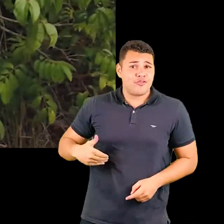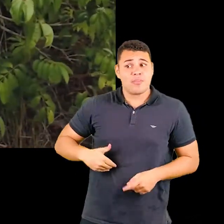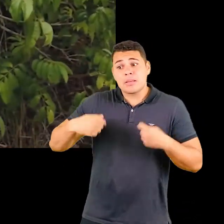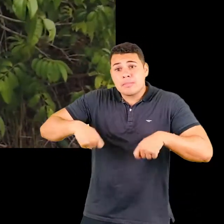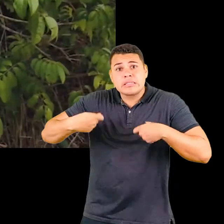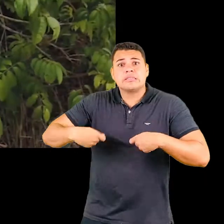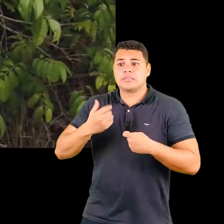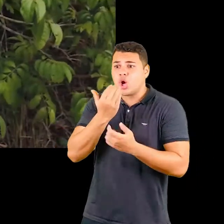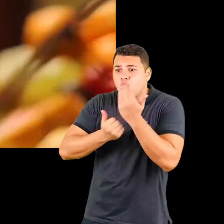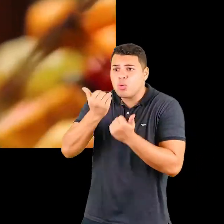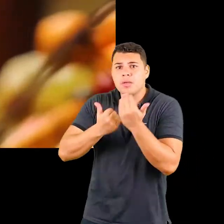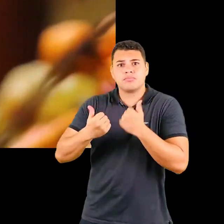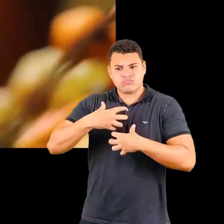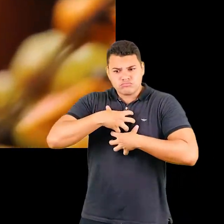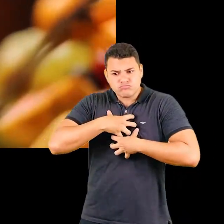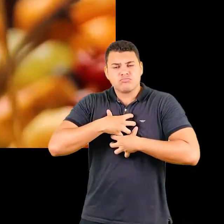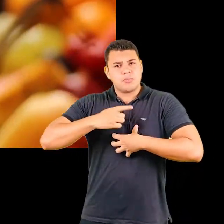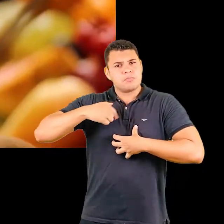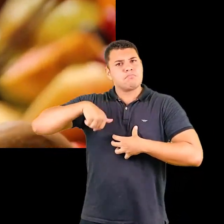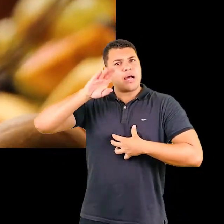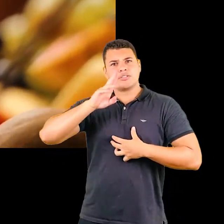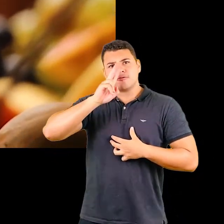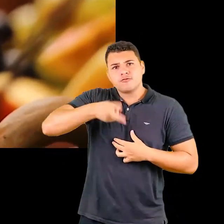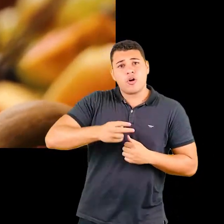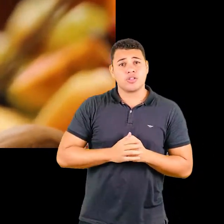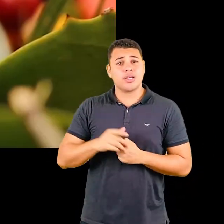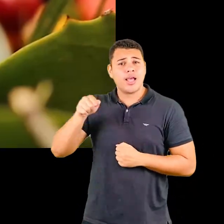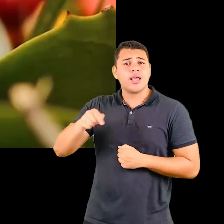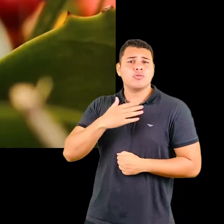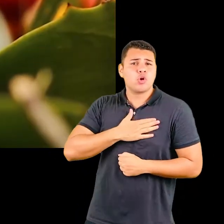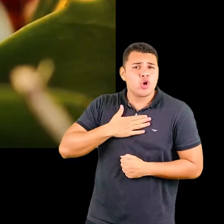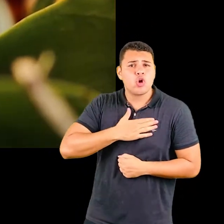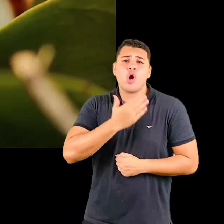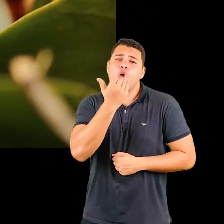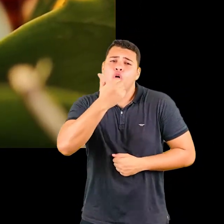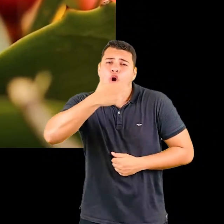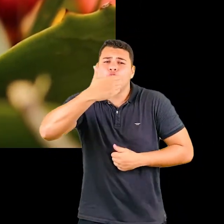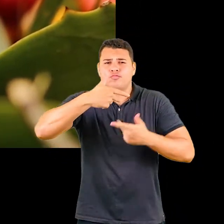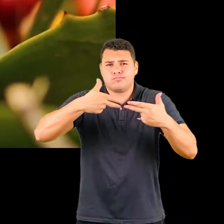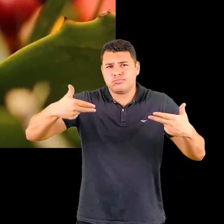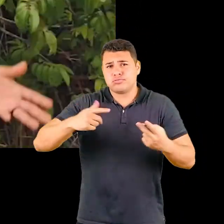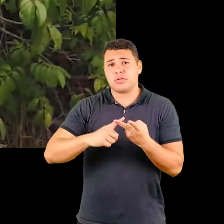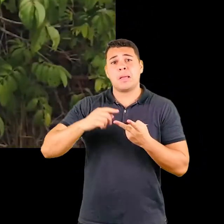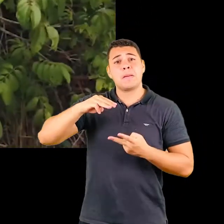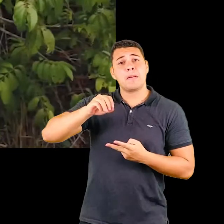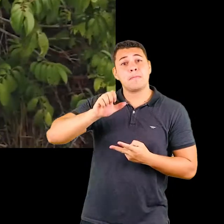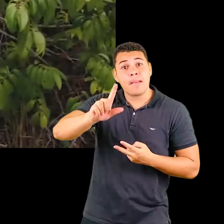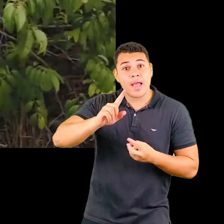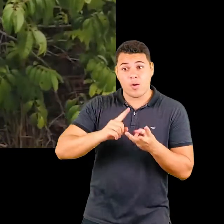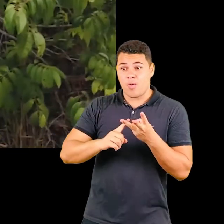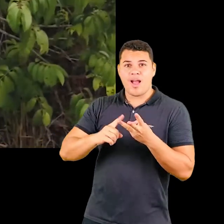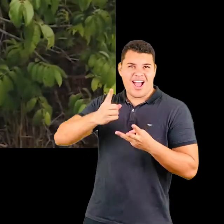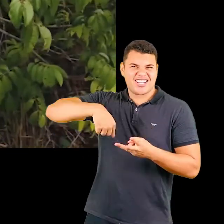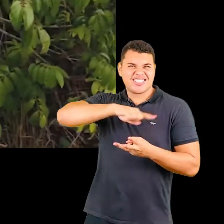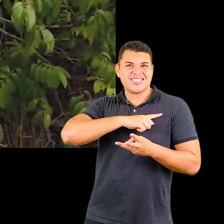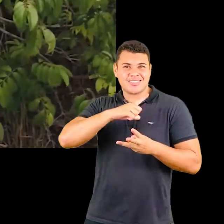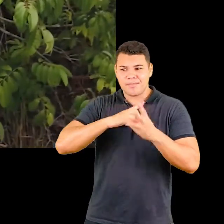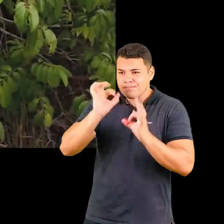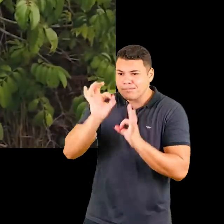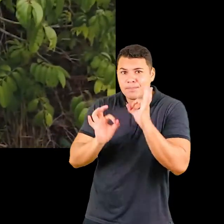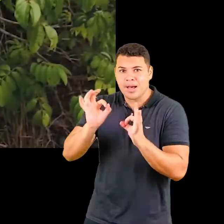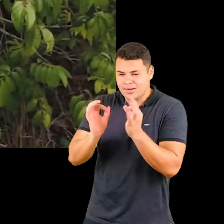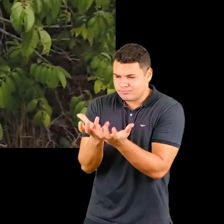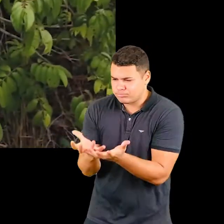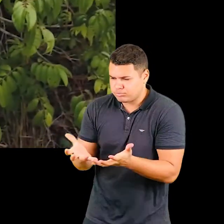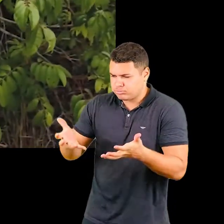Pra ficar forte. O caboclo usa o mel, o caboclo come a fruta, é oferecido aquilo ali a ele. Ele vem,